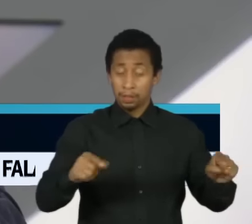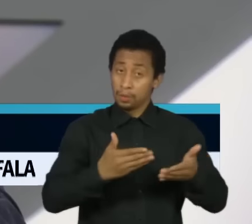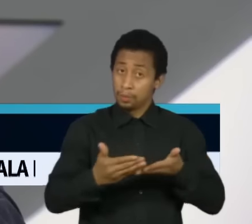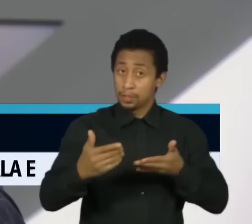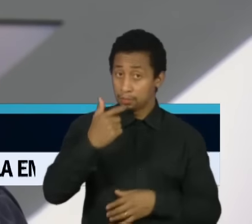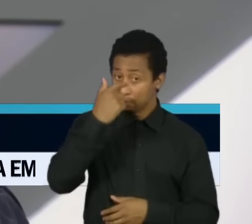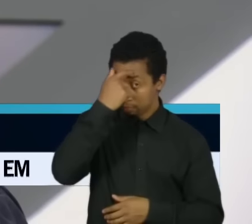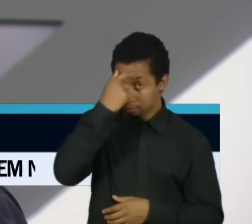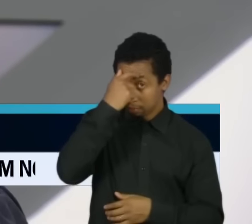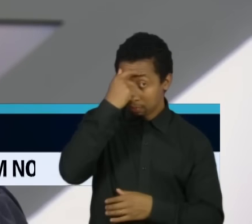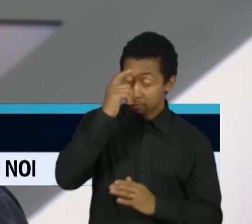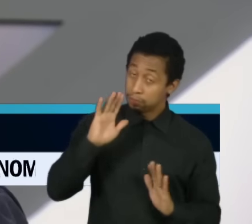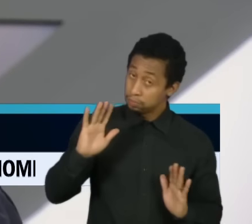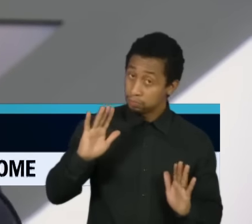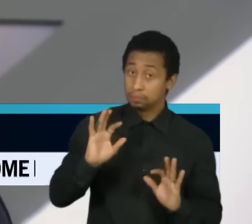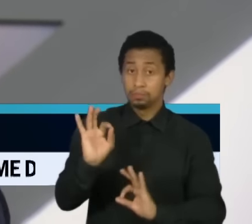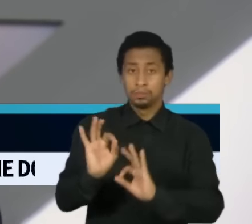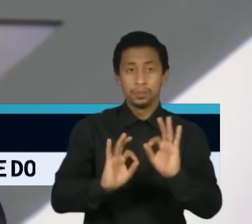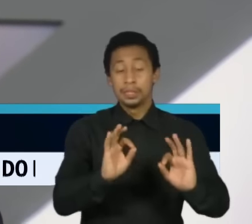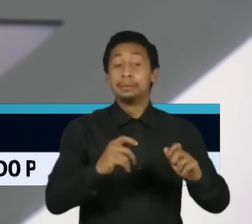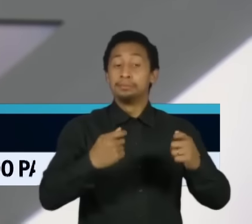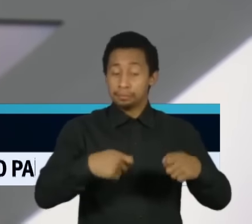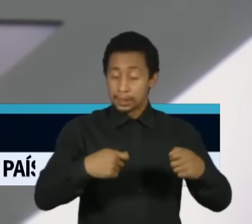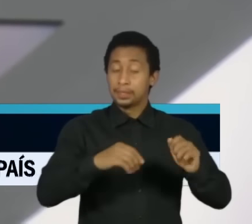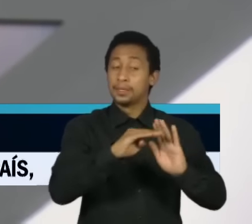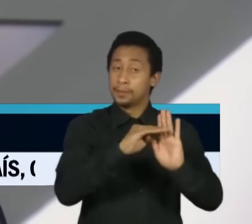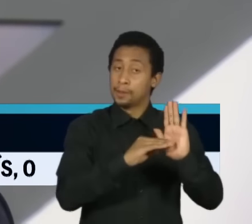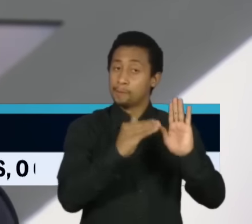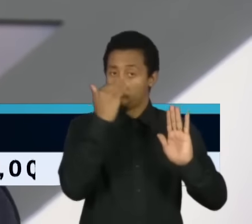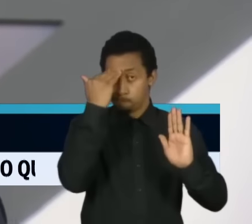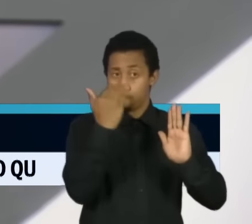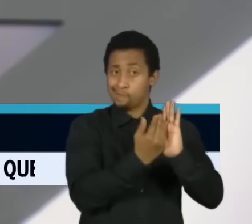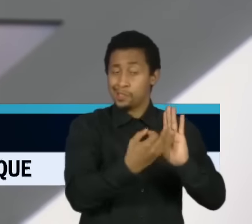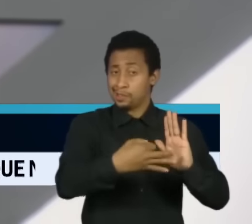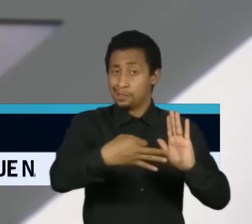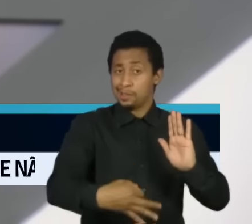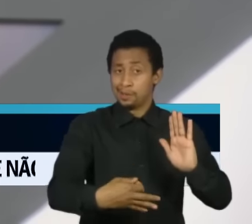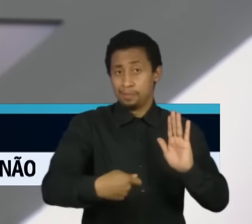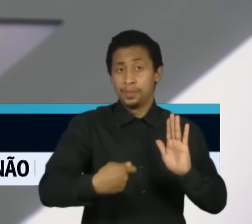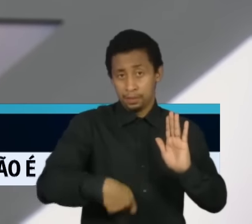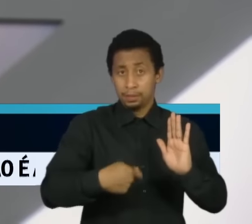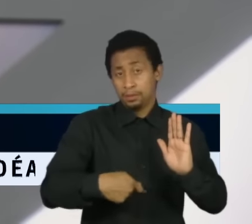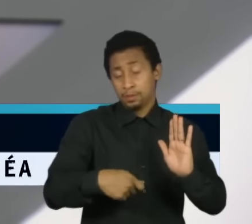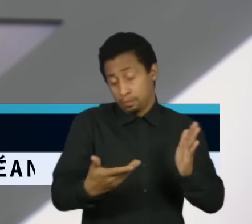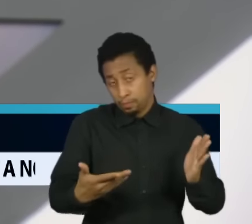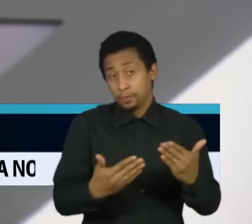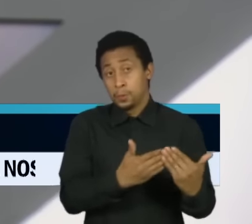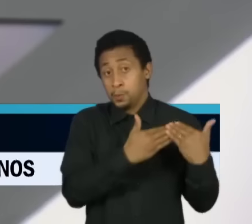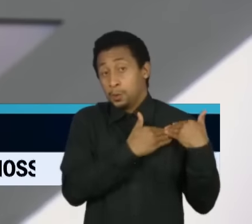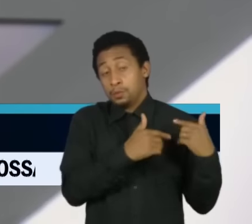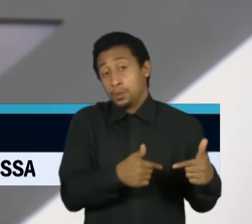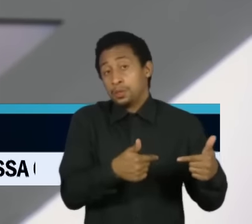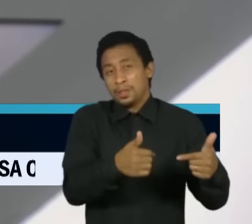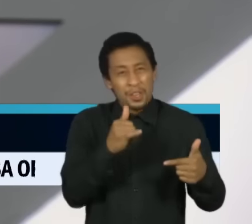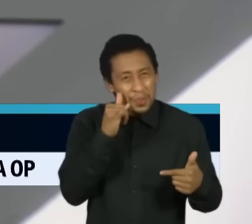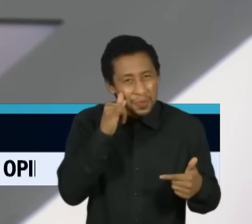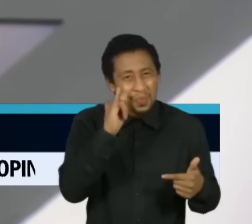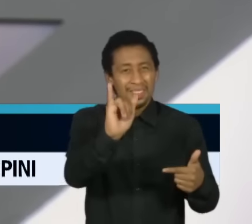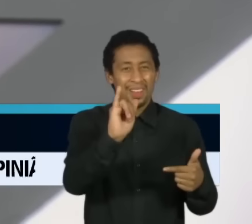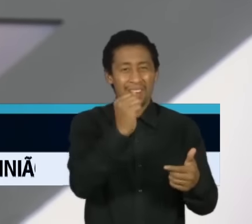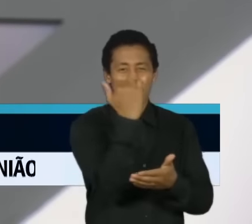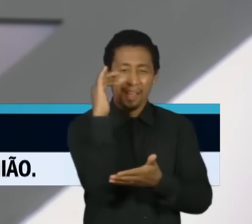compreensão de que é preciso seguir o caminho correto e que eles façam a parte que lhe compete, que é justamente de evitar essas agressões.